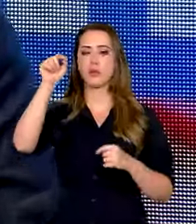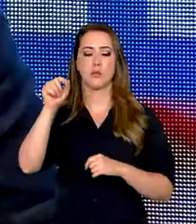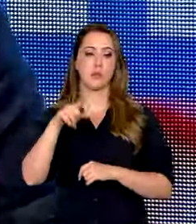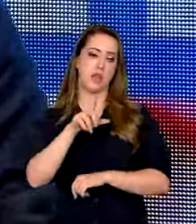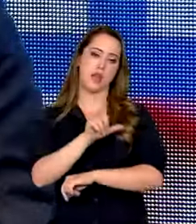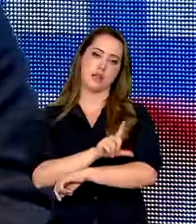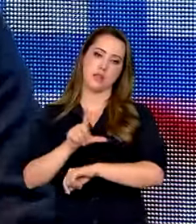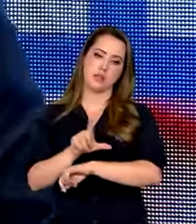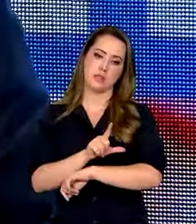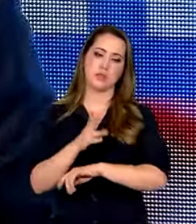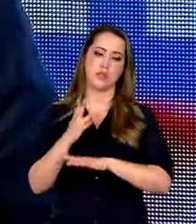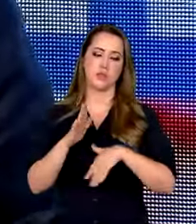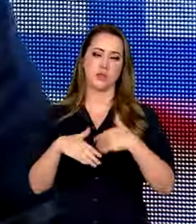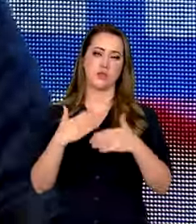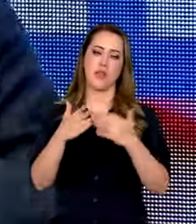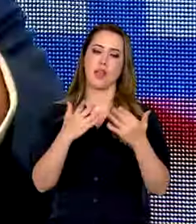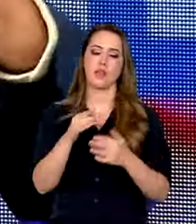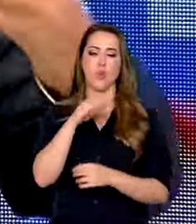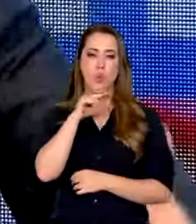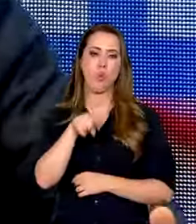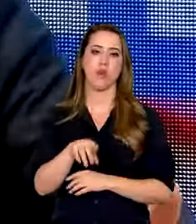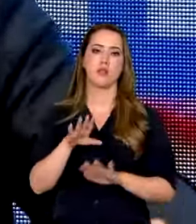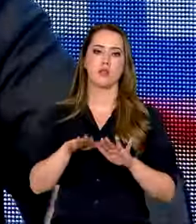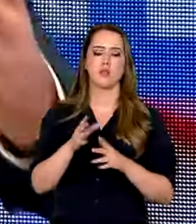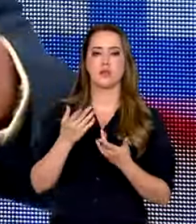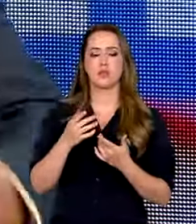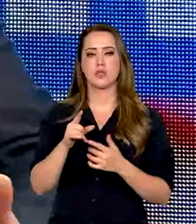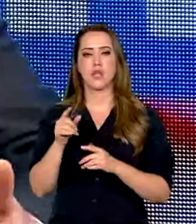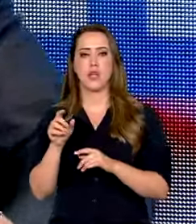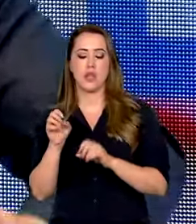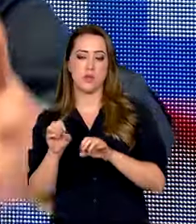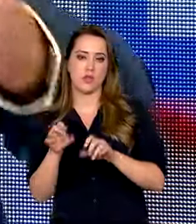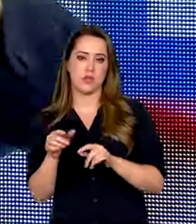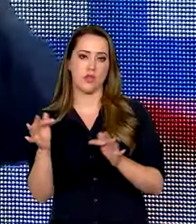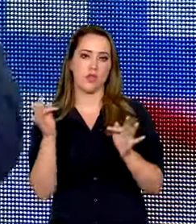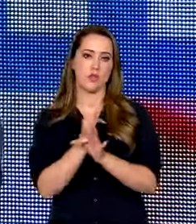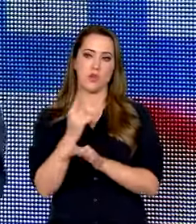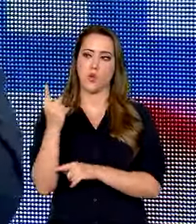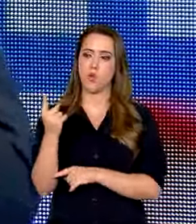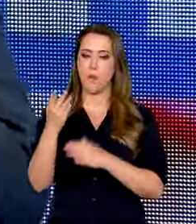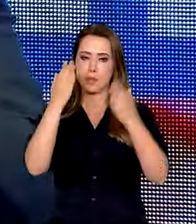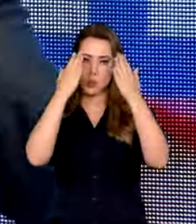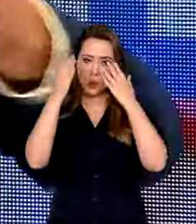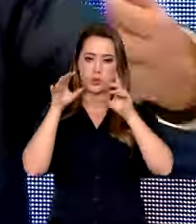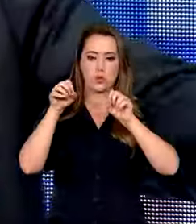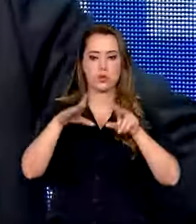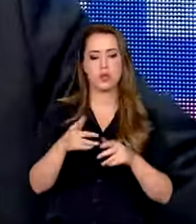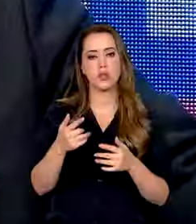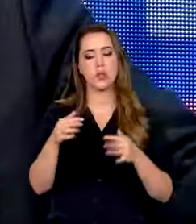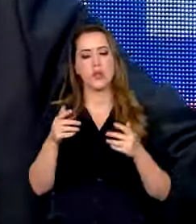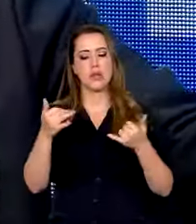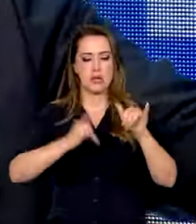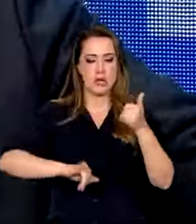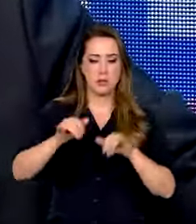segmentadas seguem aos Pedaços né você tem as aulas de física um a aula de psicologia Educacional a aula de química um